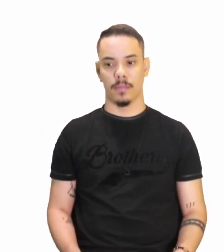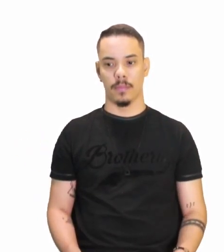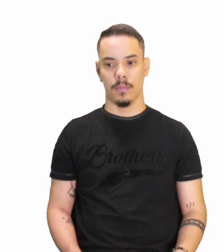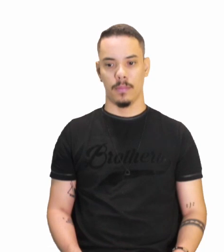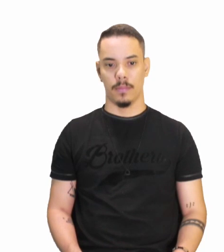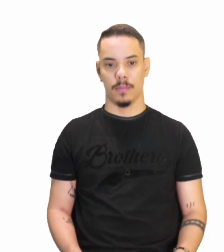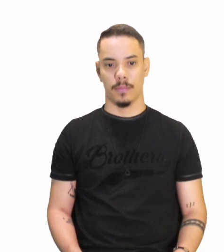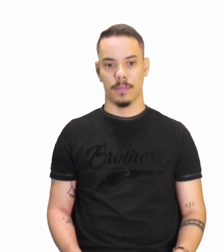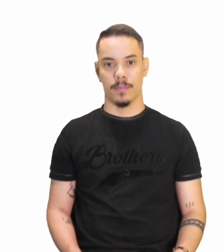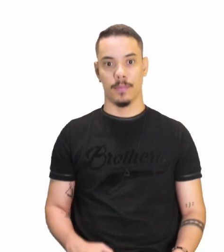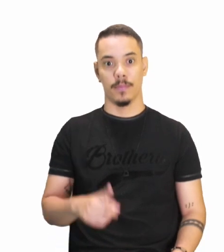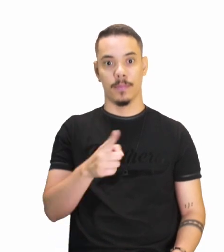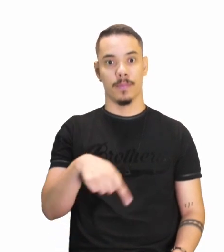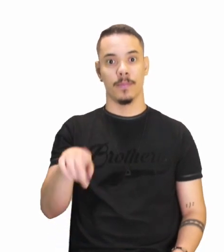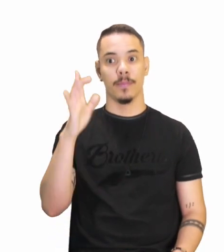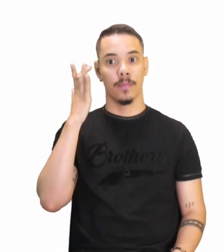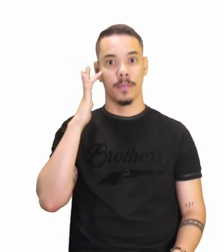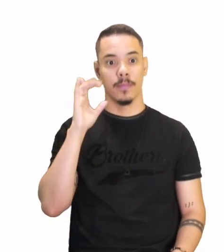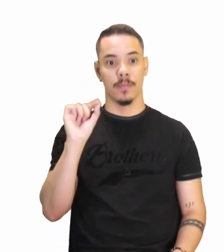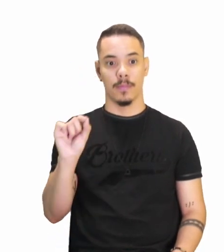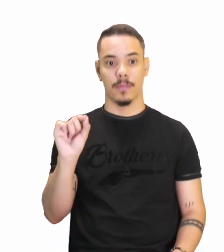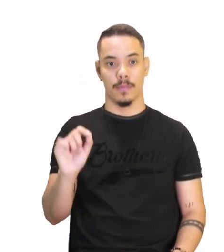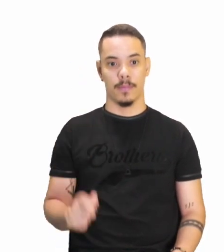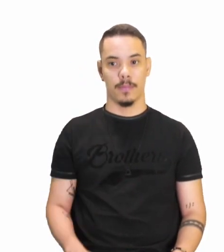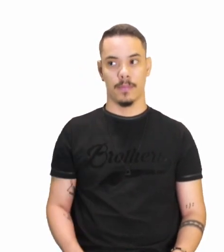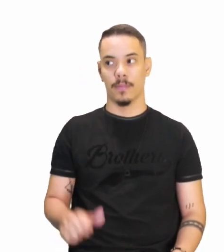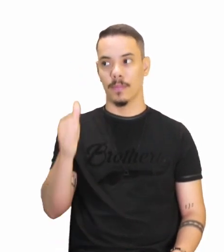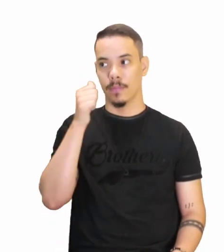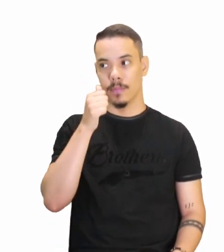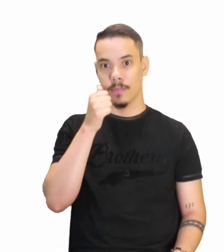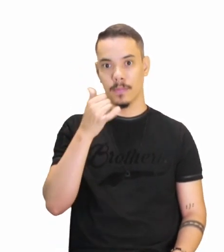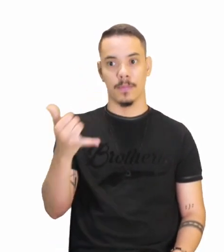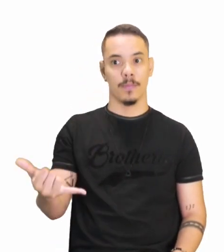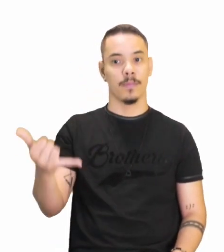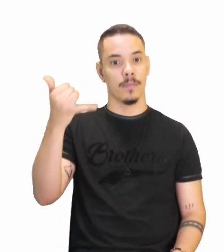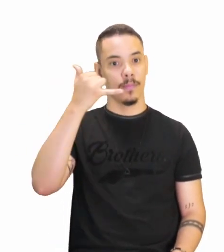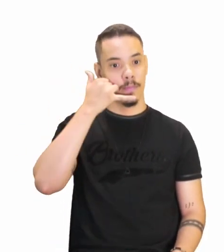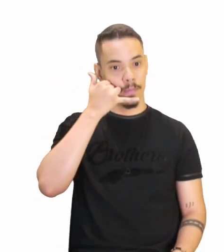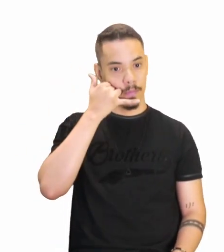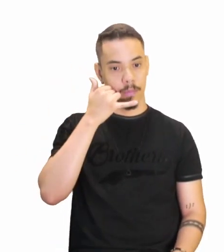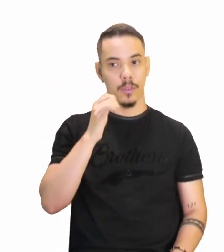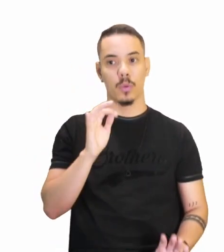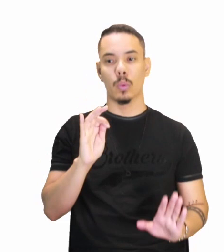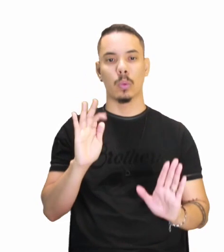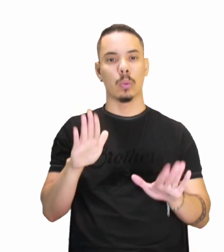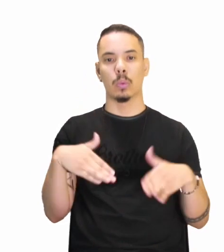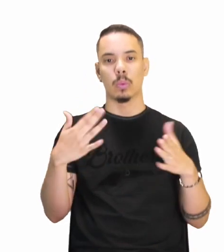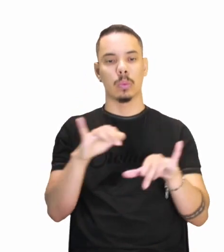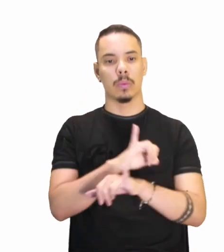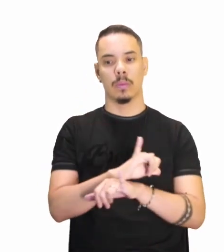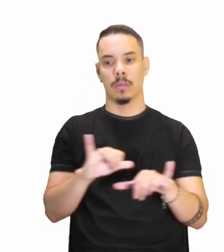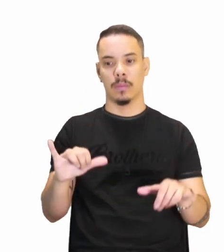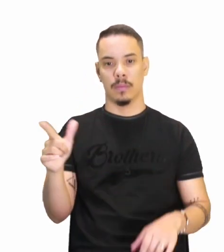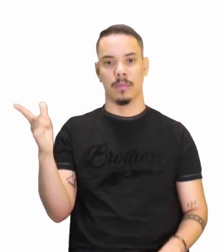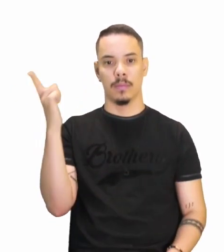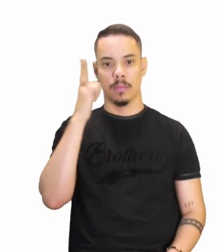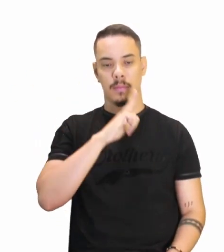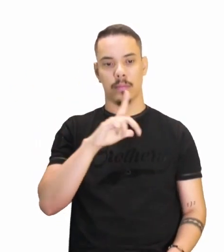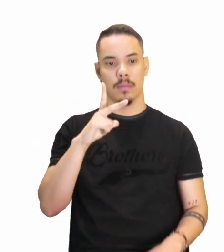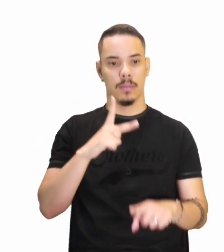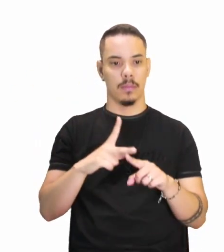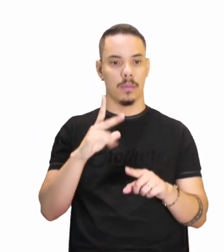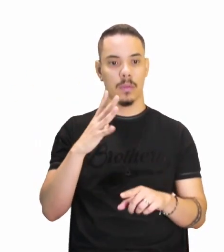E aí Amado ó a menina recebeu um telefonema o qual anunciava que ela havia ganhado